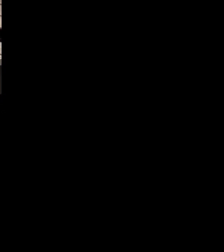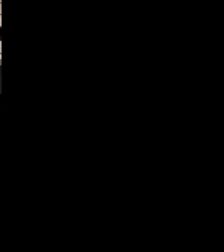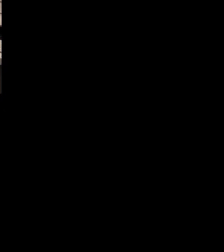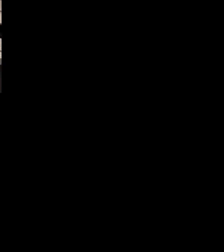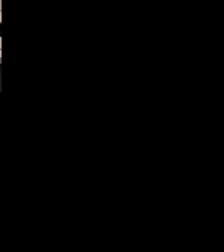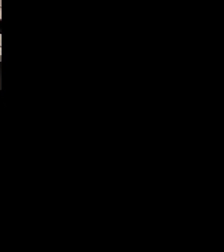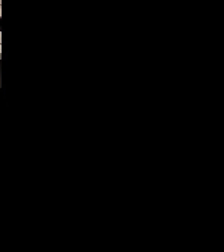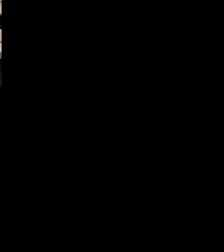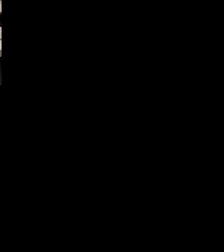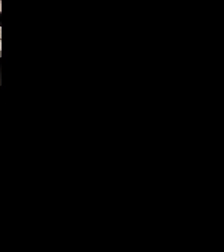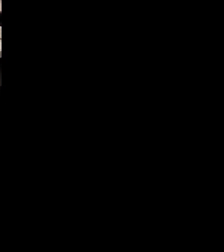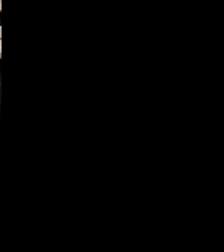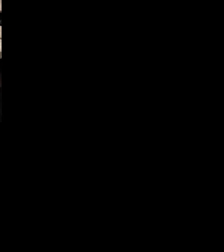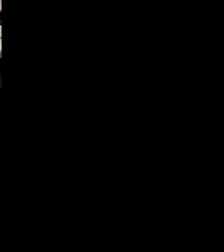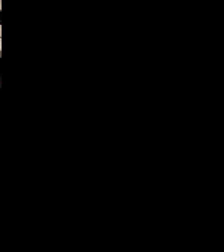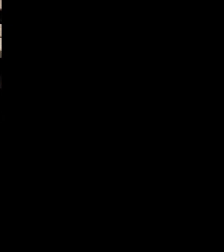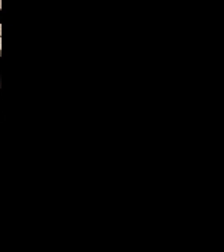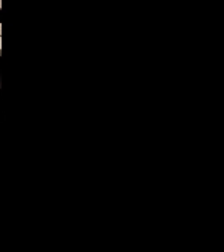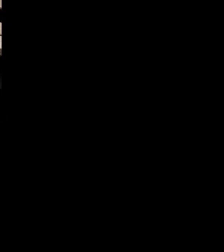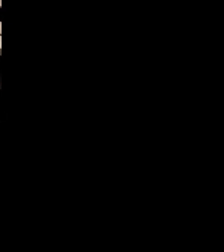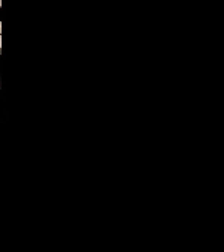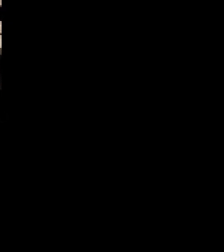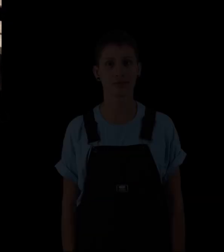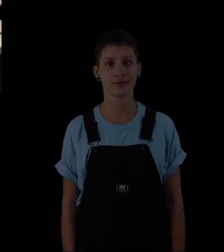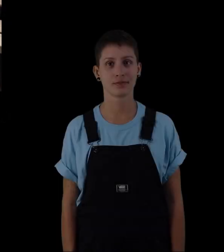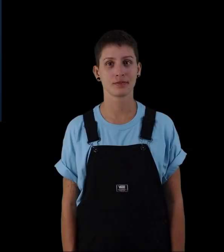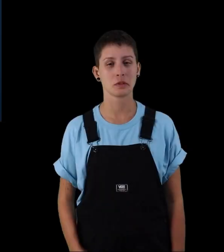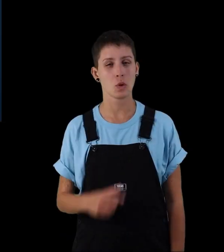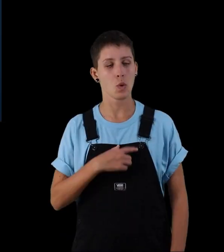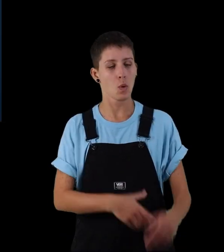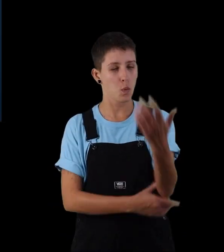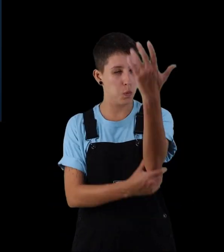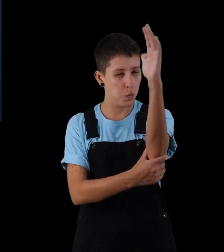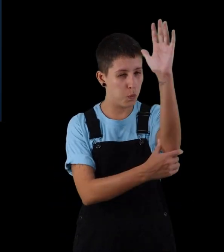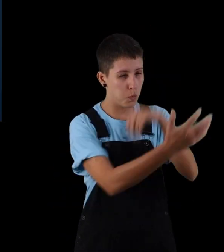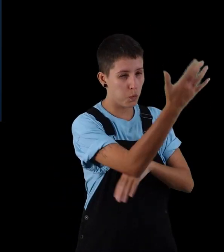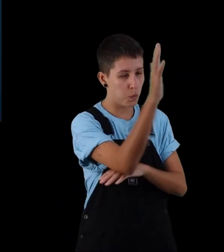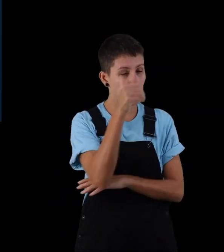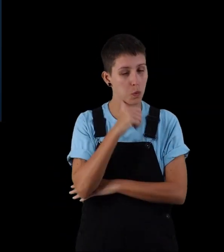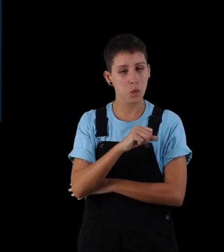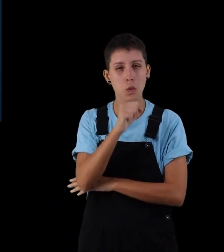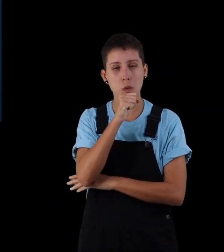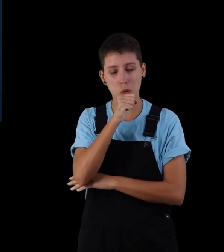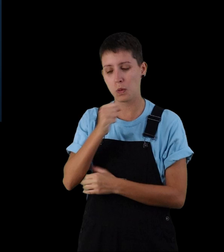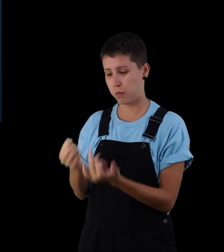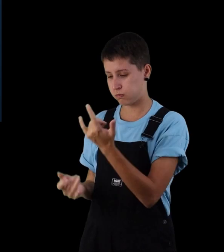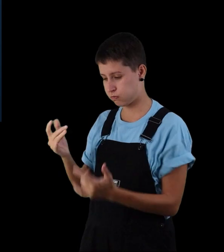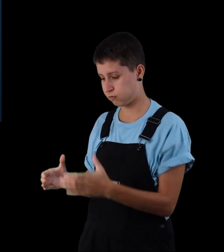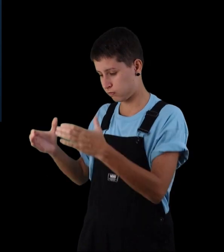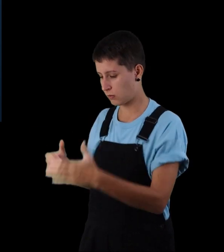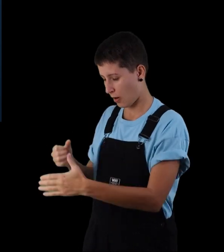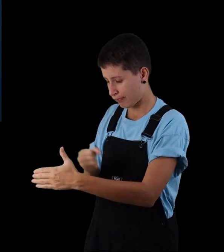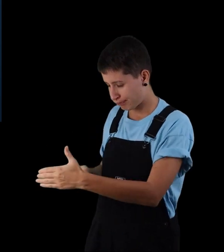Rosto de Liesa. Liesa usa camiseta, jardineira e colar de tecido em tons de azul. No tacho grande de cobre, a mãe preparava